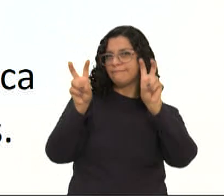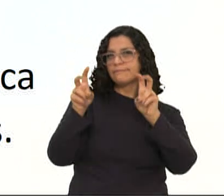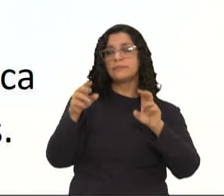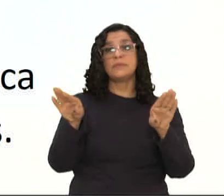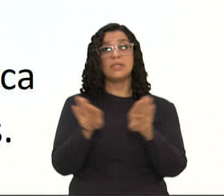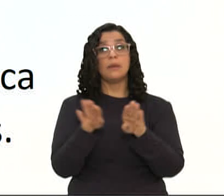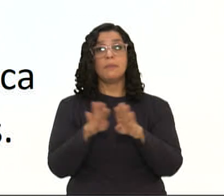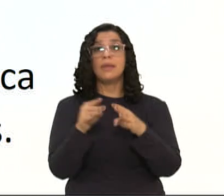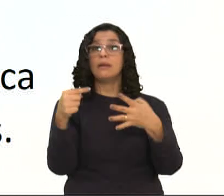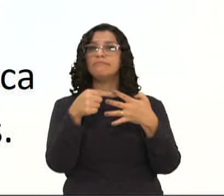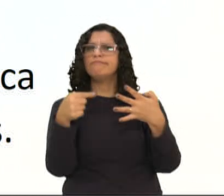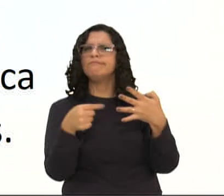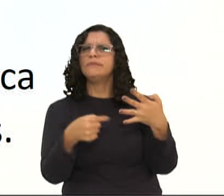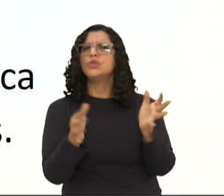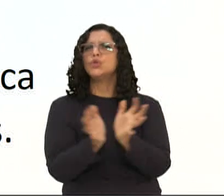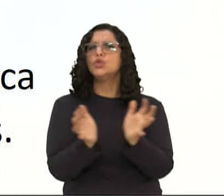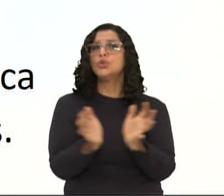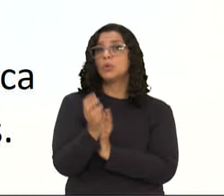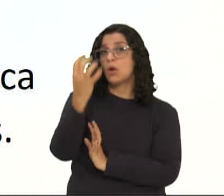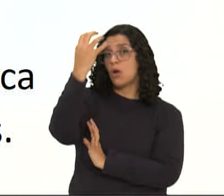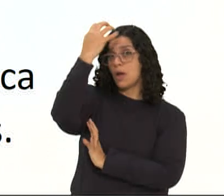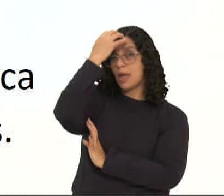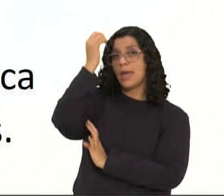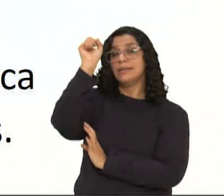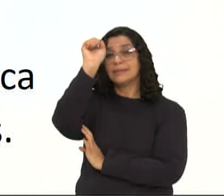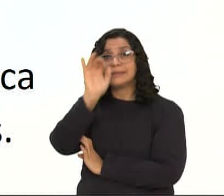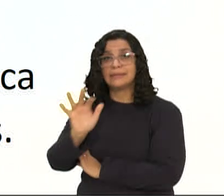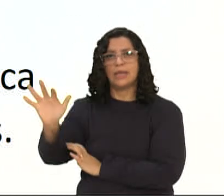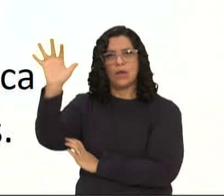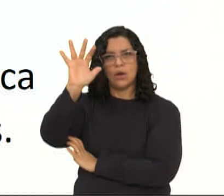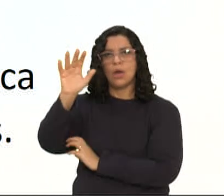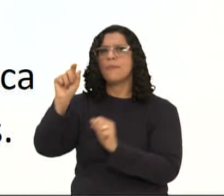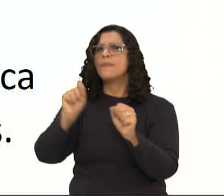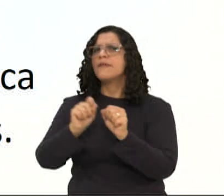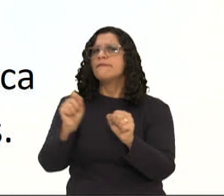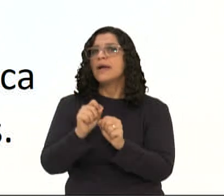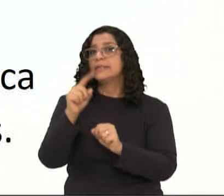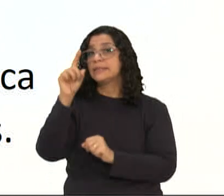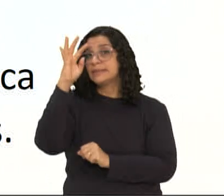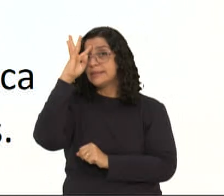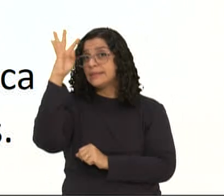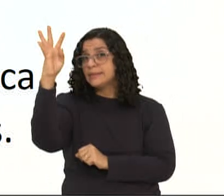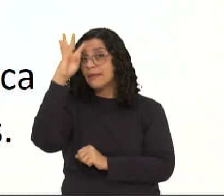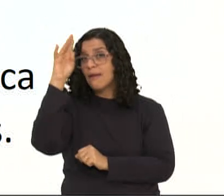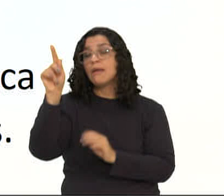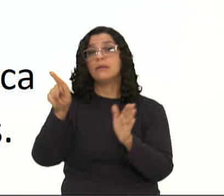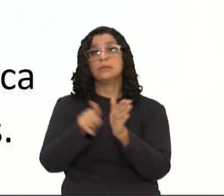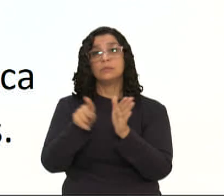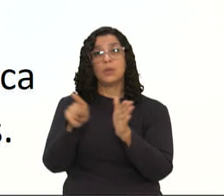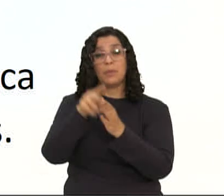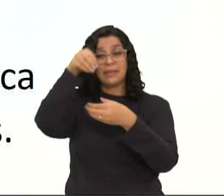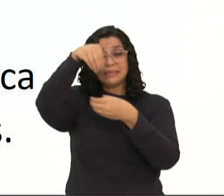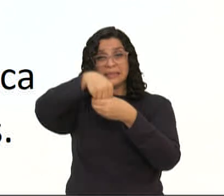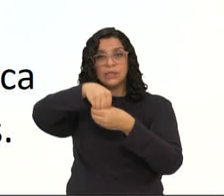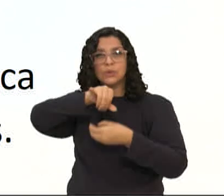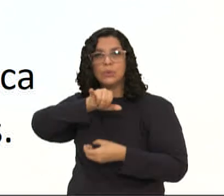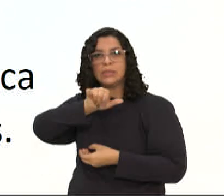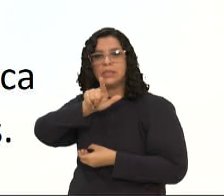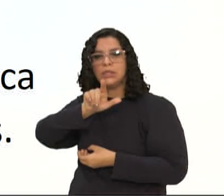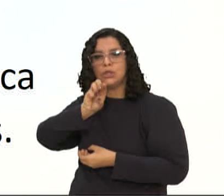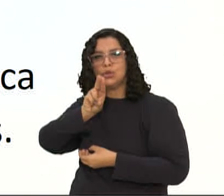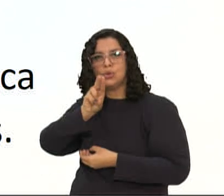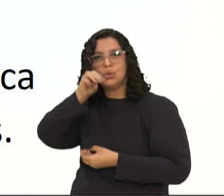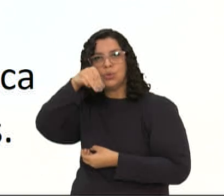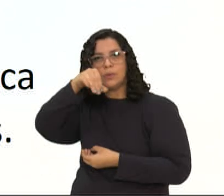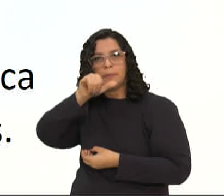ser um conjunto de monarcas europeus em que eles vão procurar aplicar ideias iluministas dentro dos seus governos,